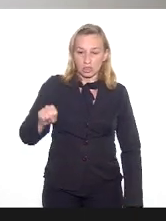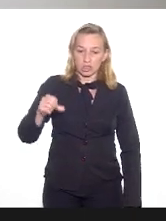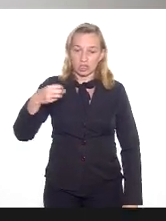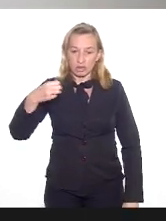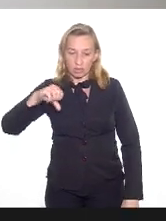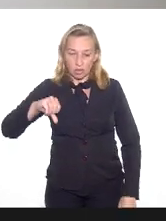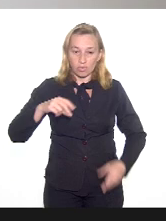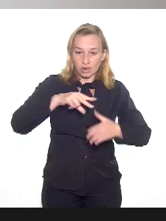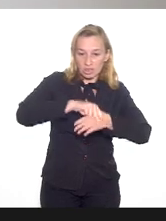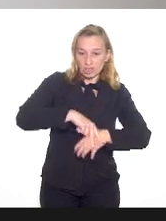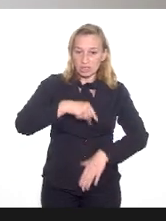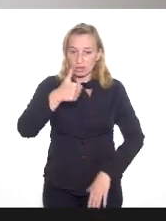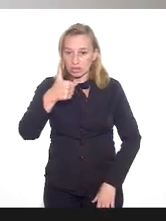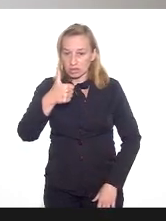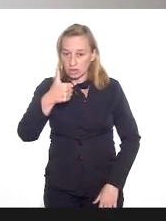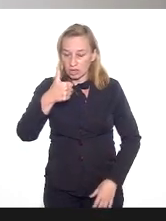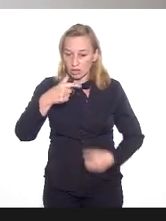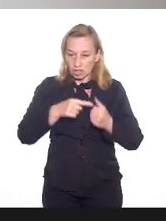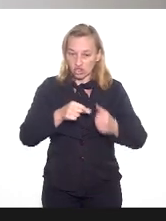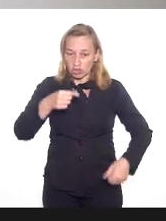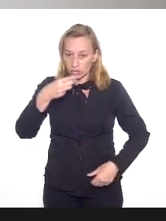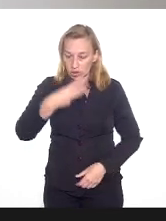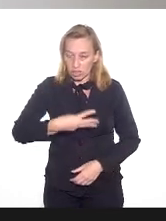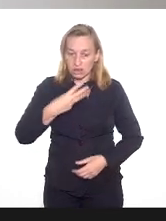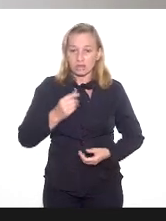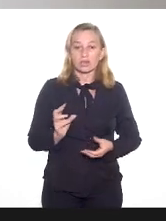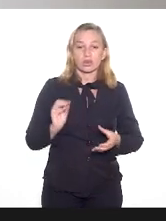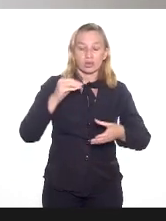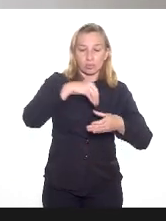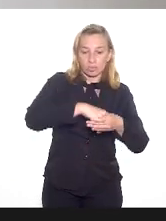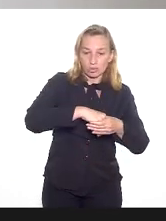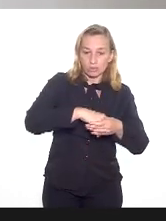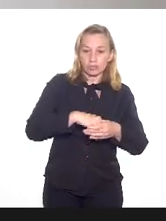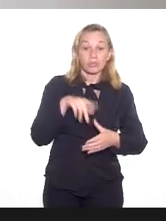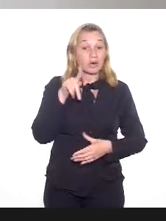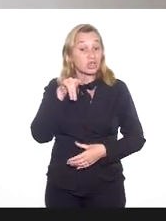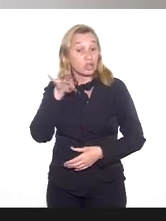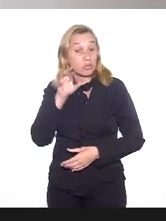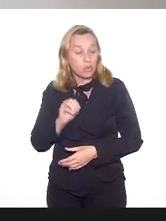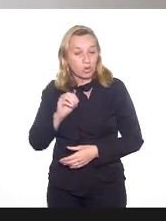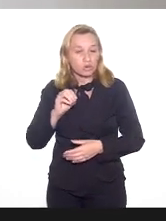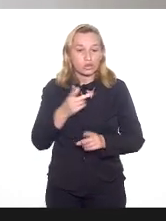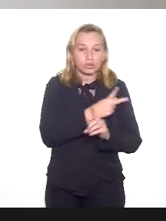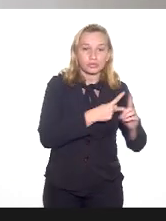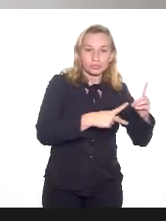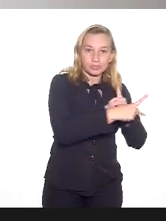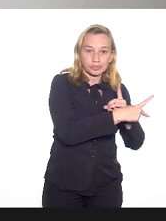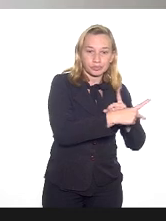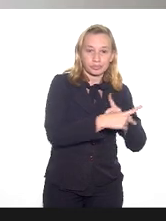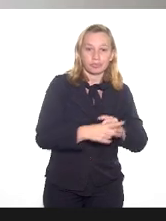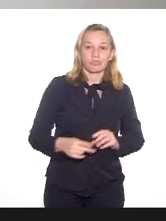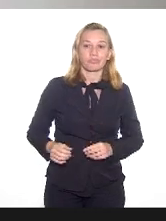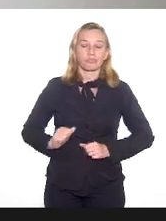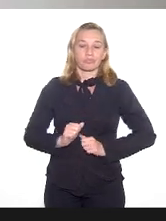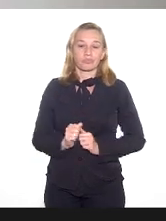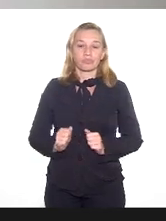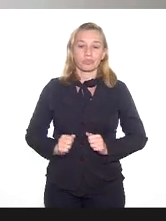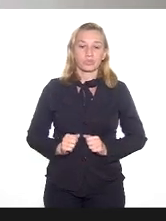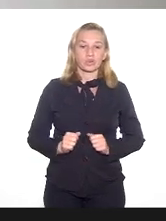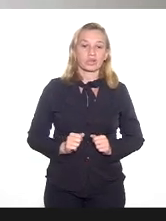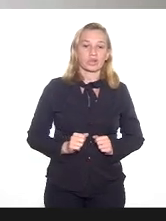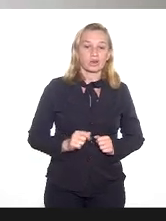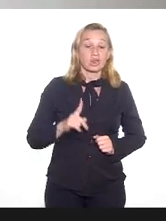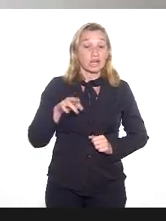incisos no artigo 13. Fica incorporado ao patrimônio do Rio Previdência os seguintes ativos: